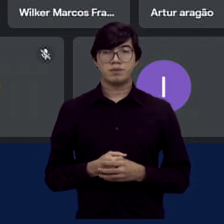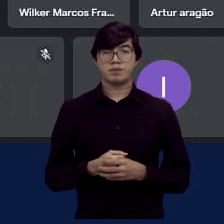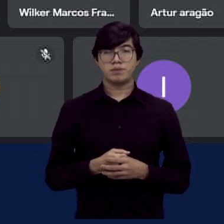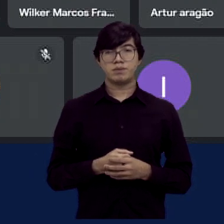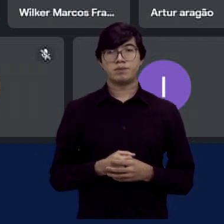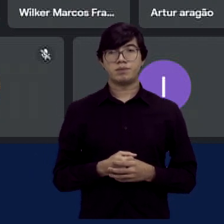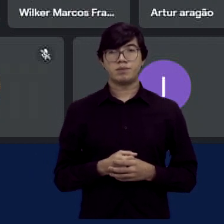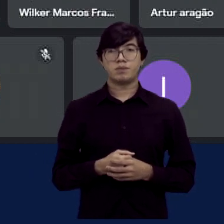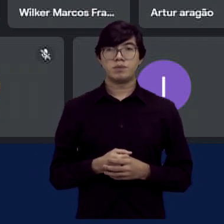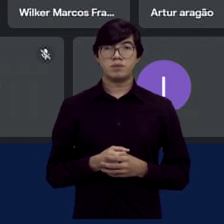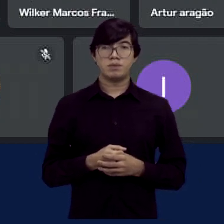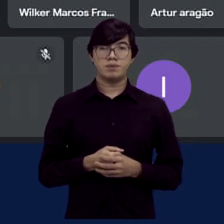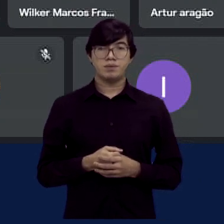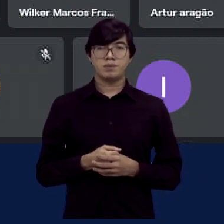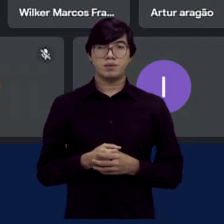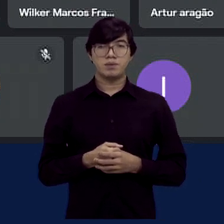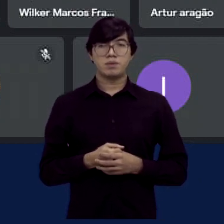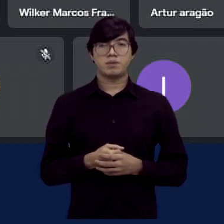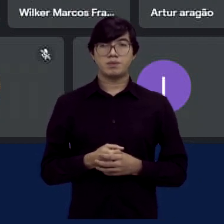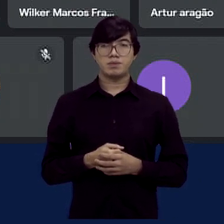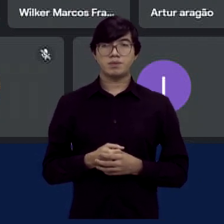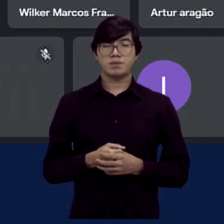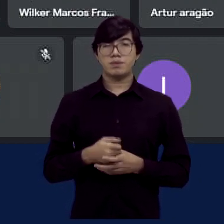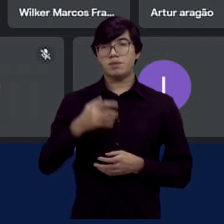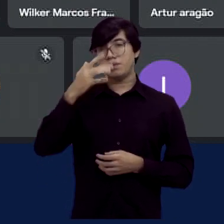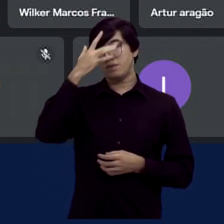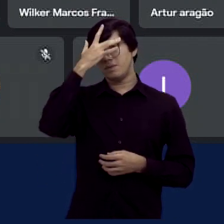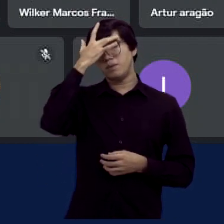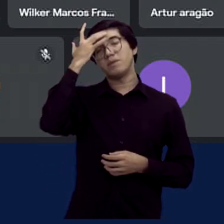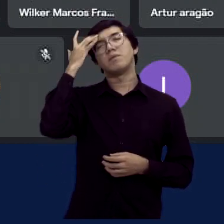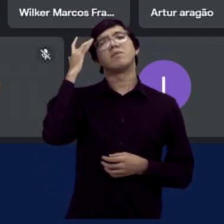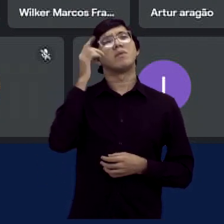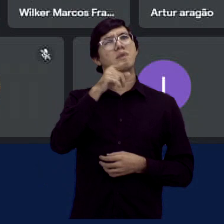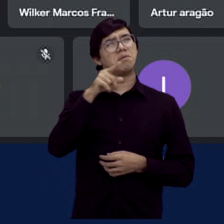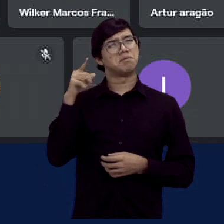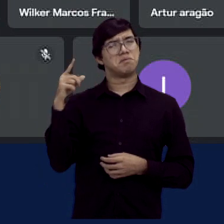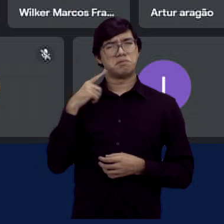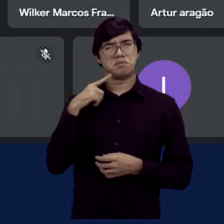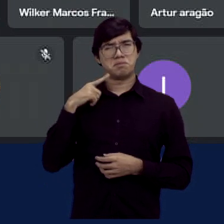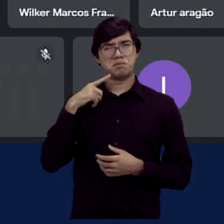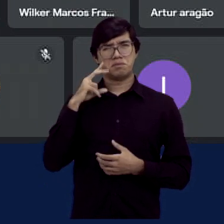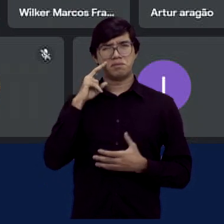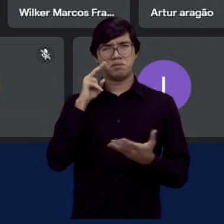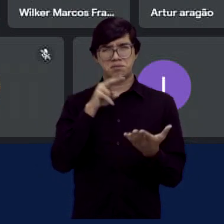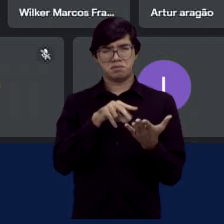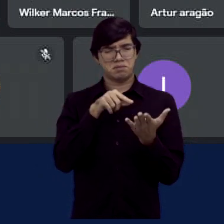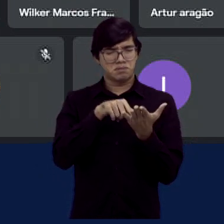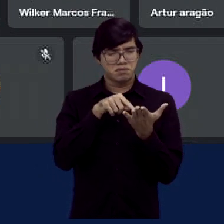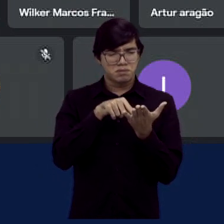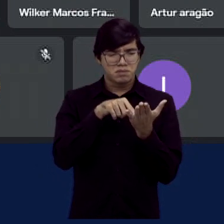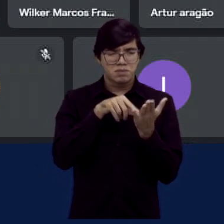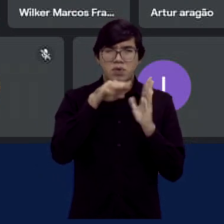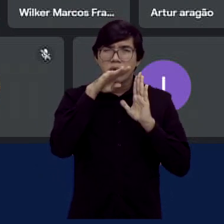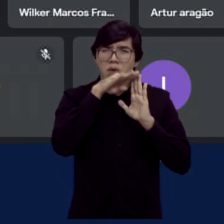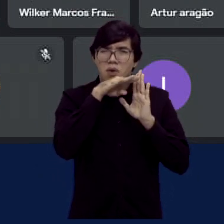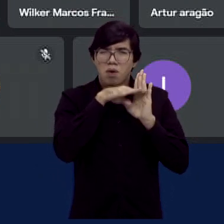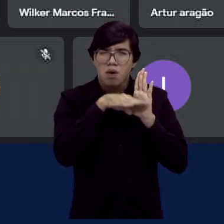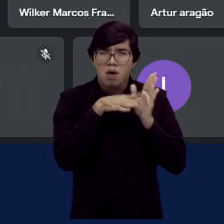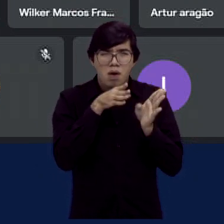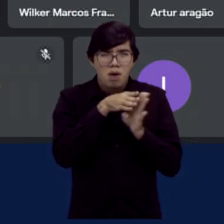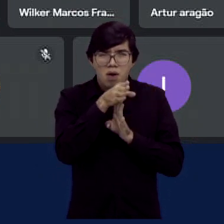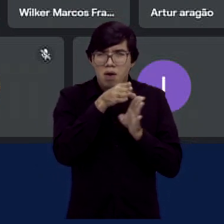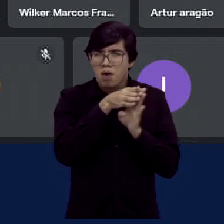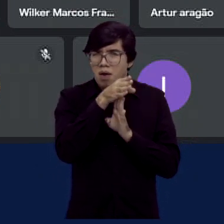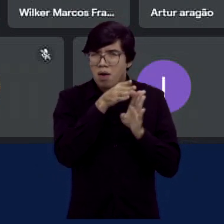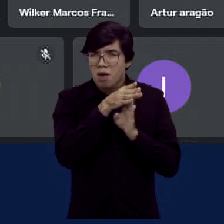manual, as pessoas ainda veem manual de eletrodoméstico, eu sempre vejo, mas porque eu morro de medo de ter alguma informação lá e eu